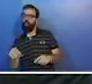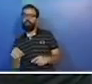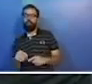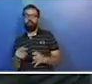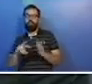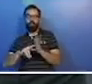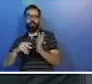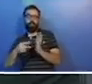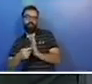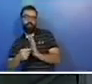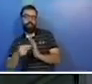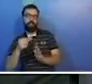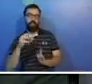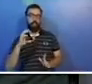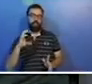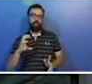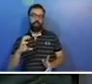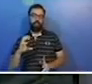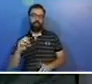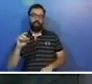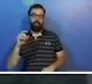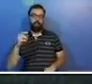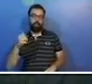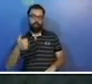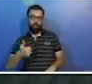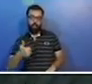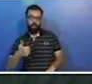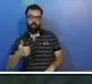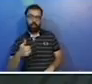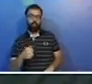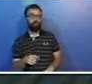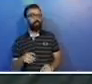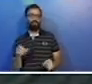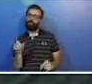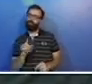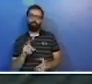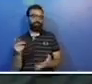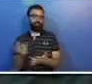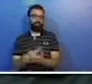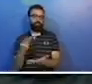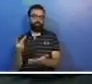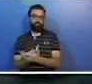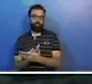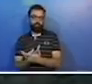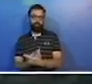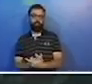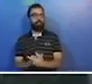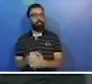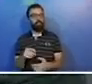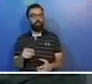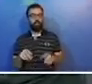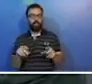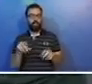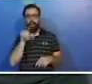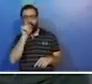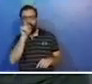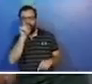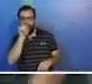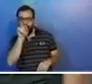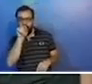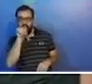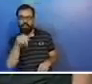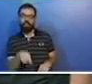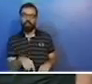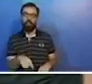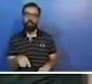primário? Não, os primários são somente os animais herbívoros. Então, essa